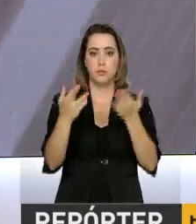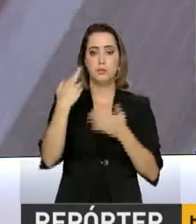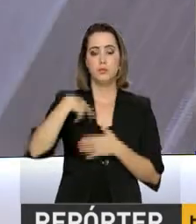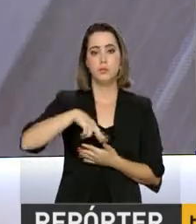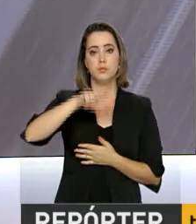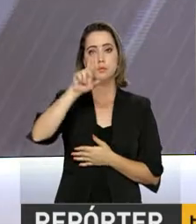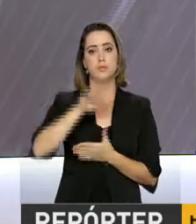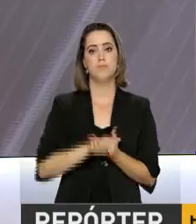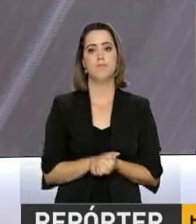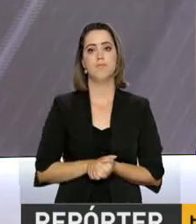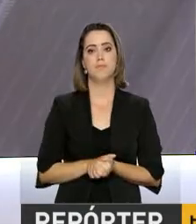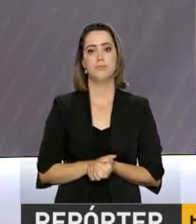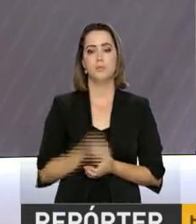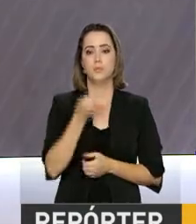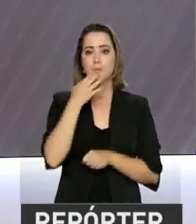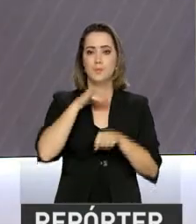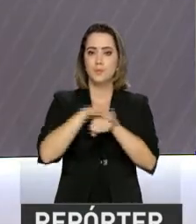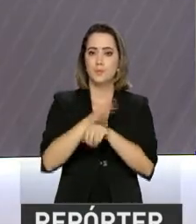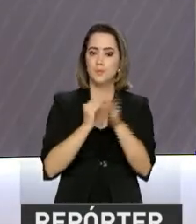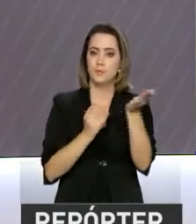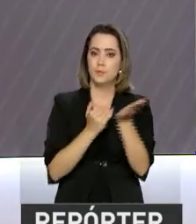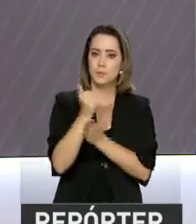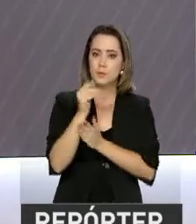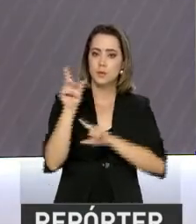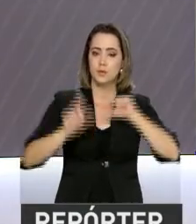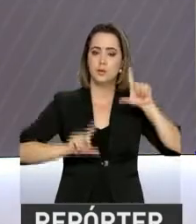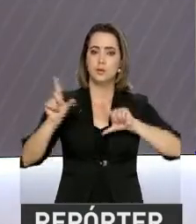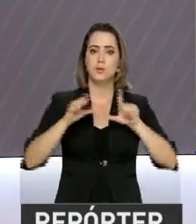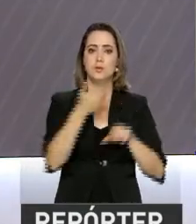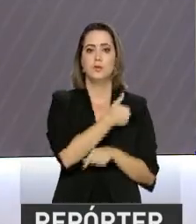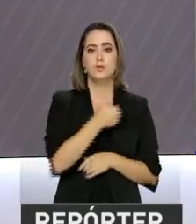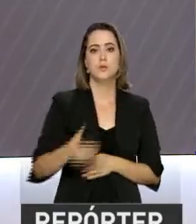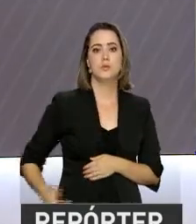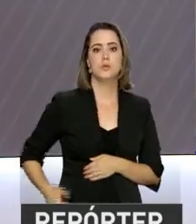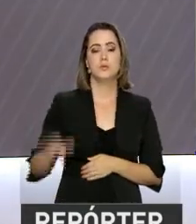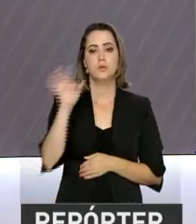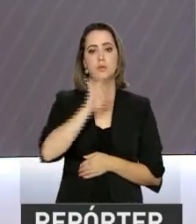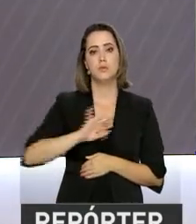do Repórter NBR. Uma boa noite para você, continue com a gente aqui